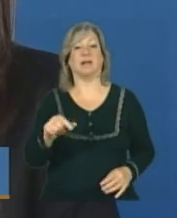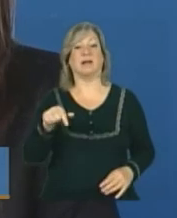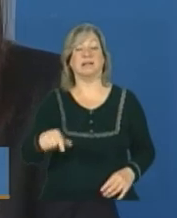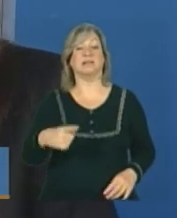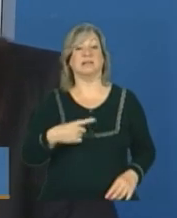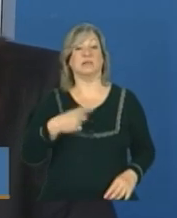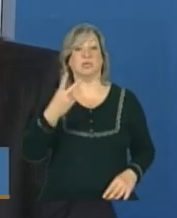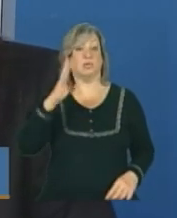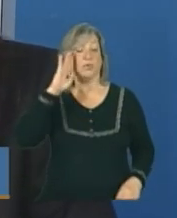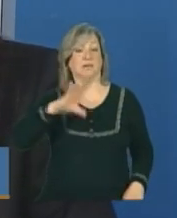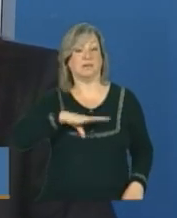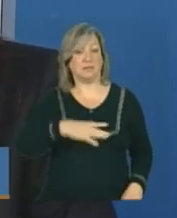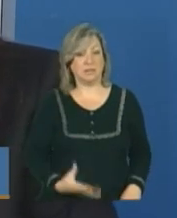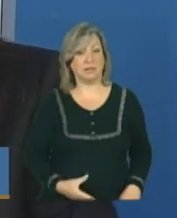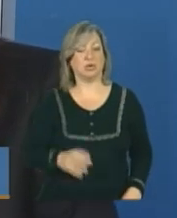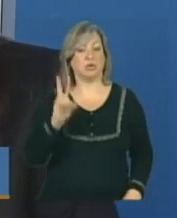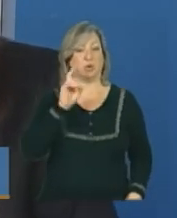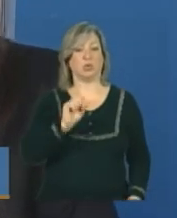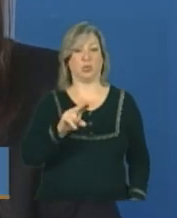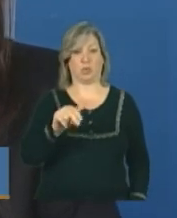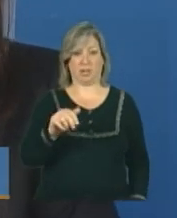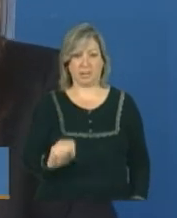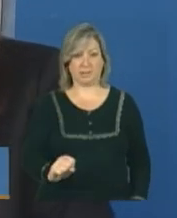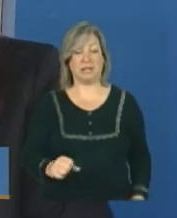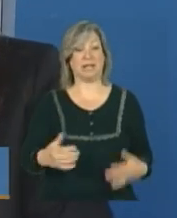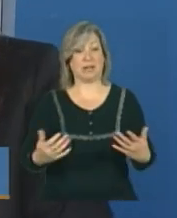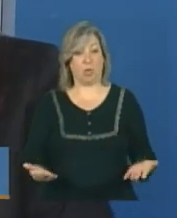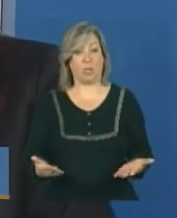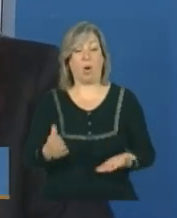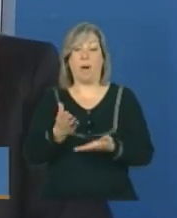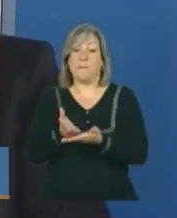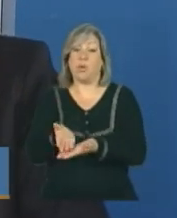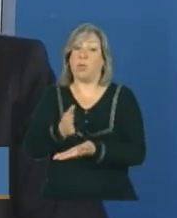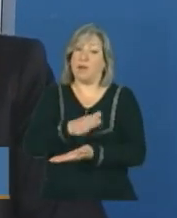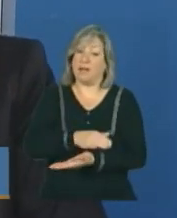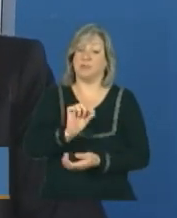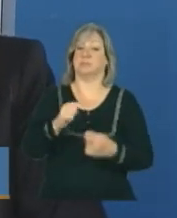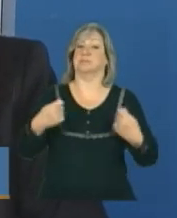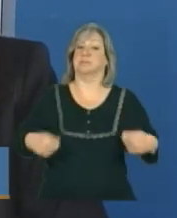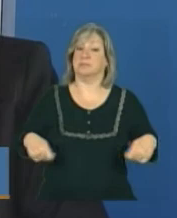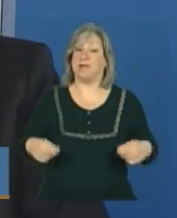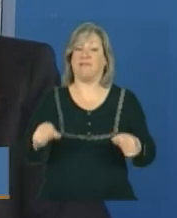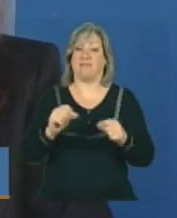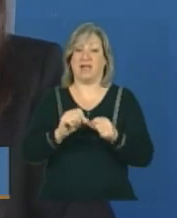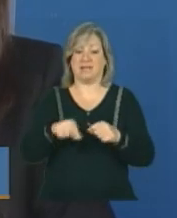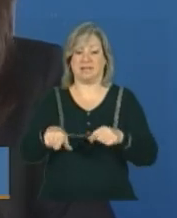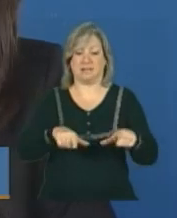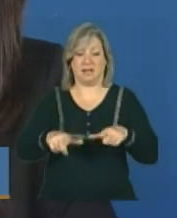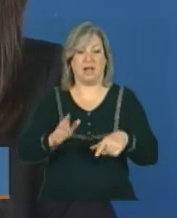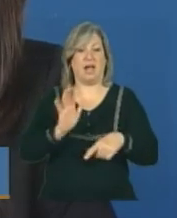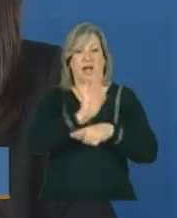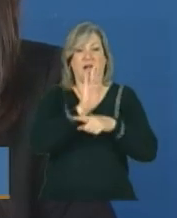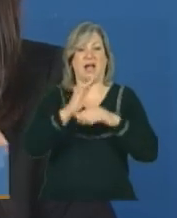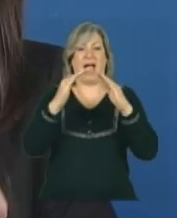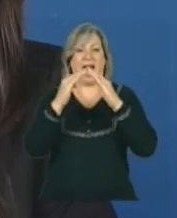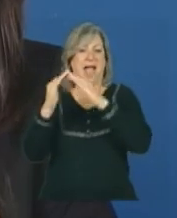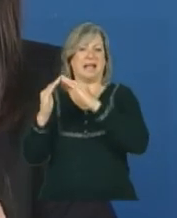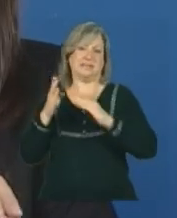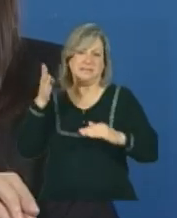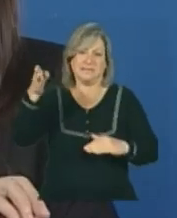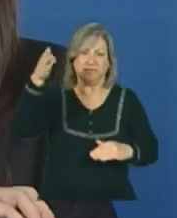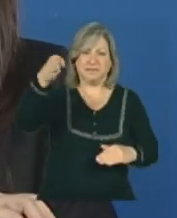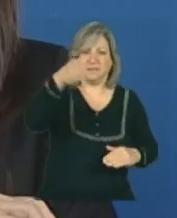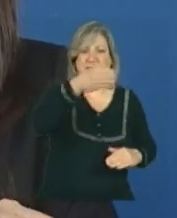consolidação do Sistema Único de Assistência Social. Então, por um lado, fazer-se chegar os serviços a essas populações